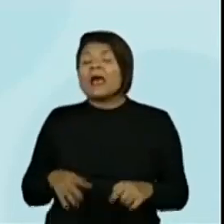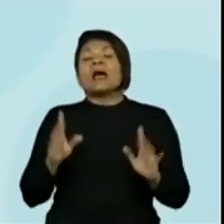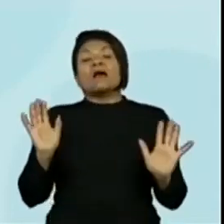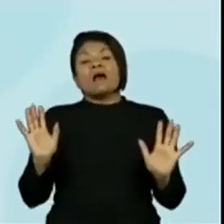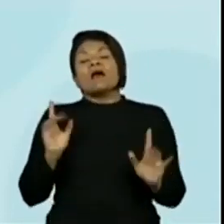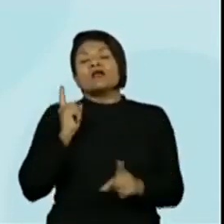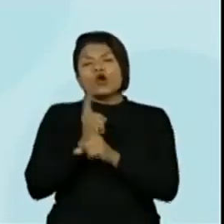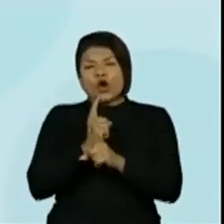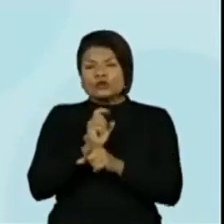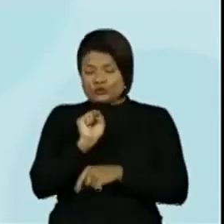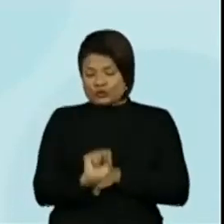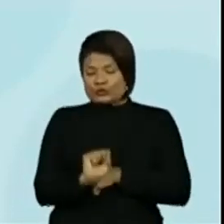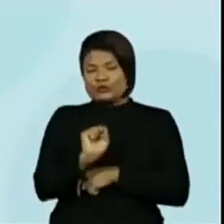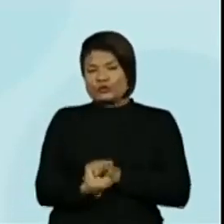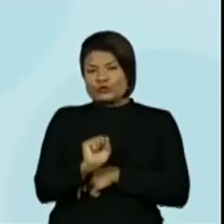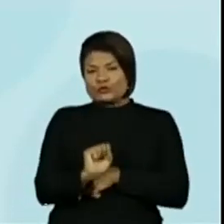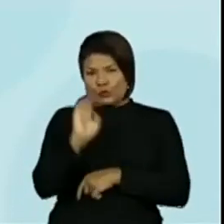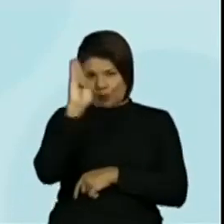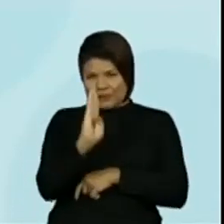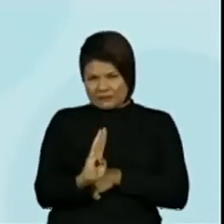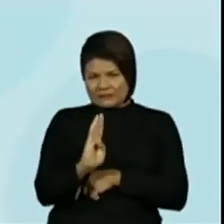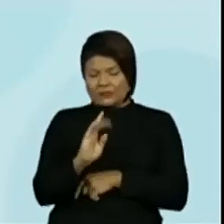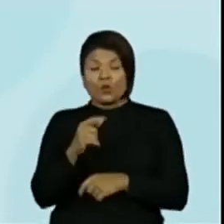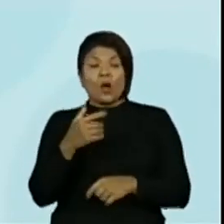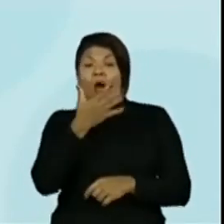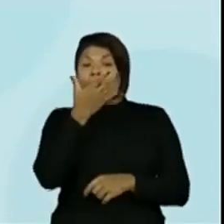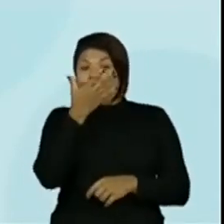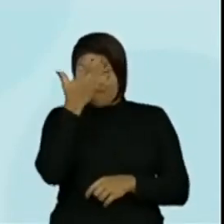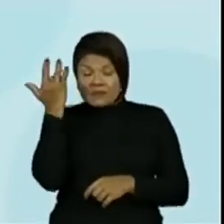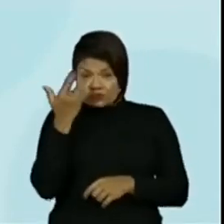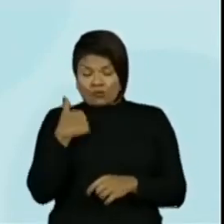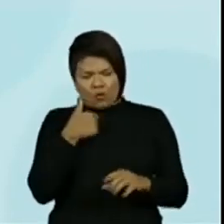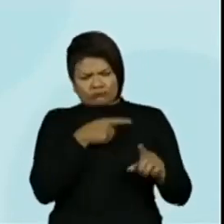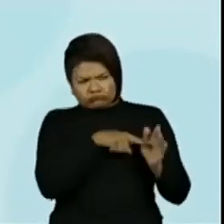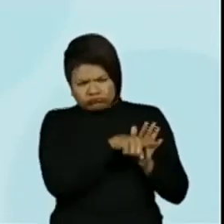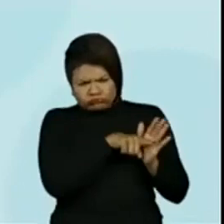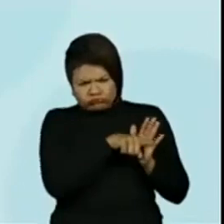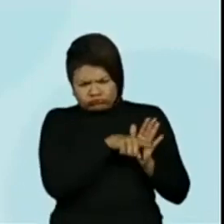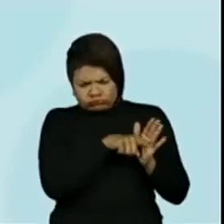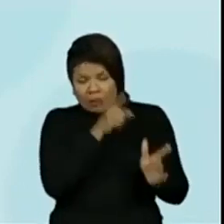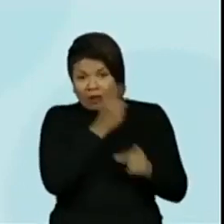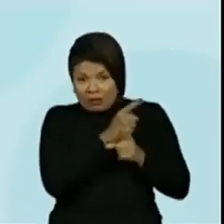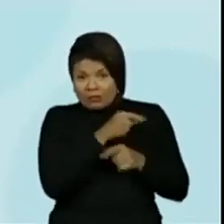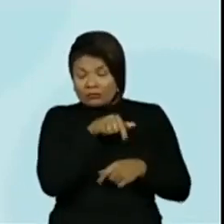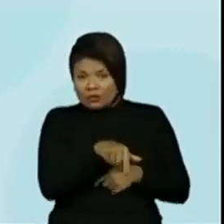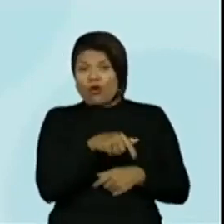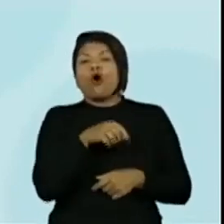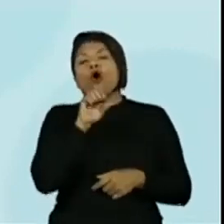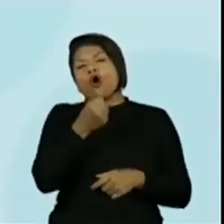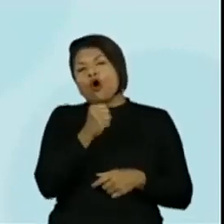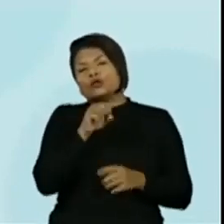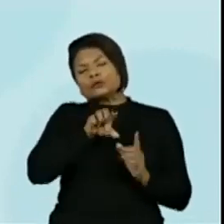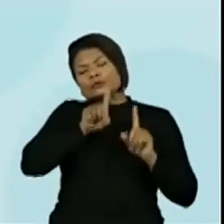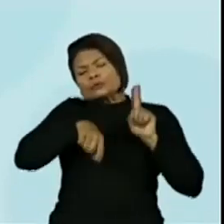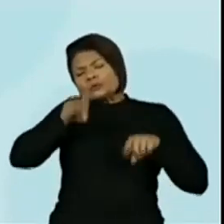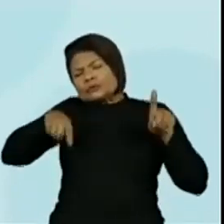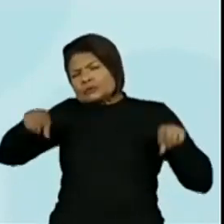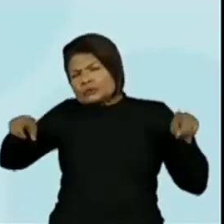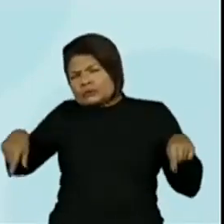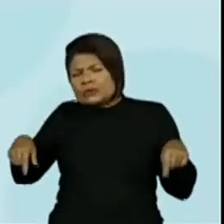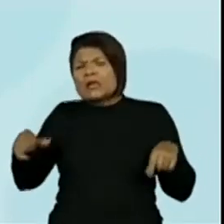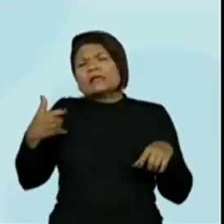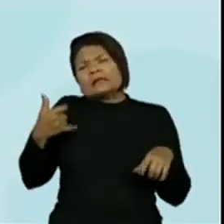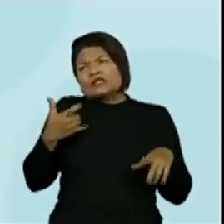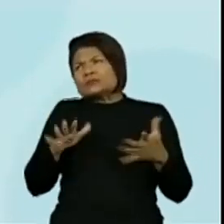na região sul do país, por cientistas, 8 espécies de dinossauros com idades de aproximadamente